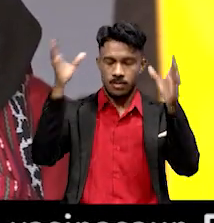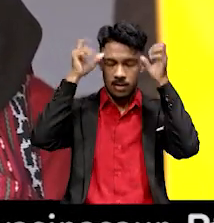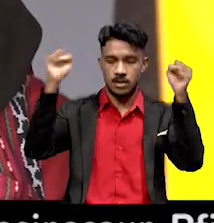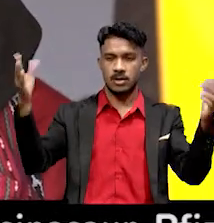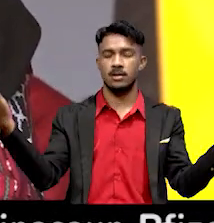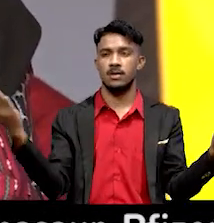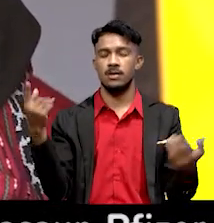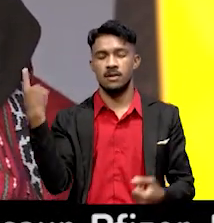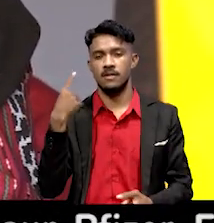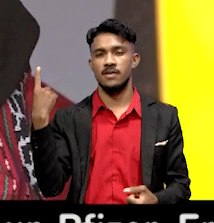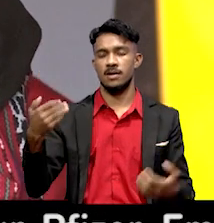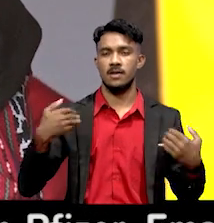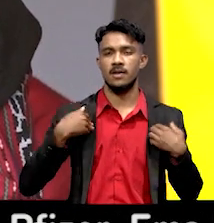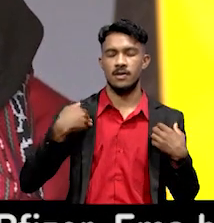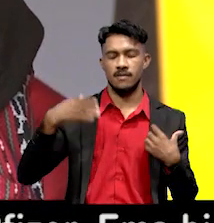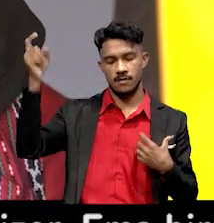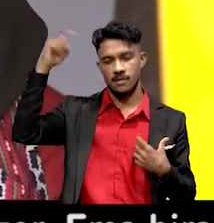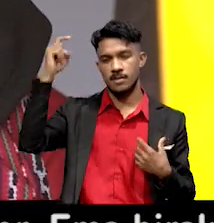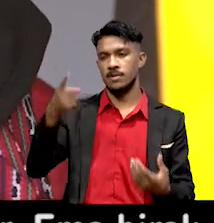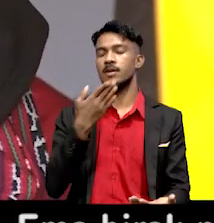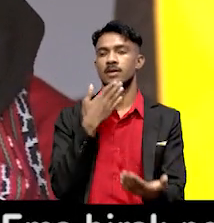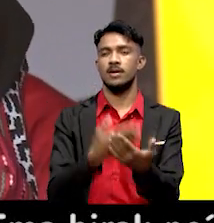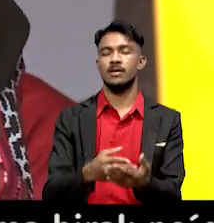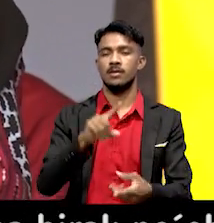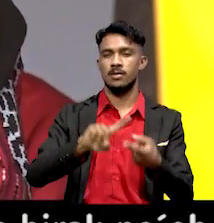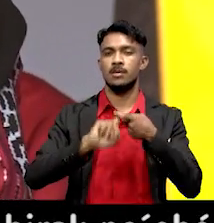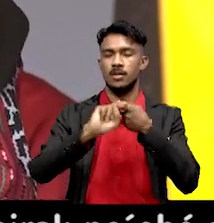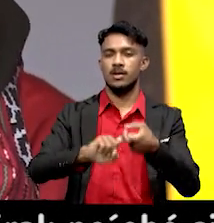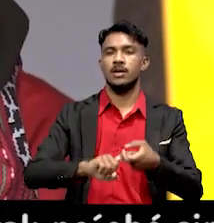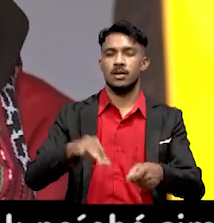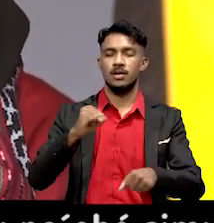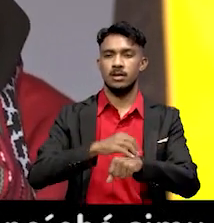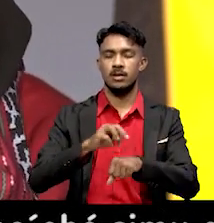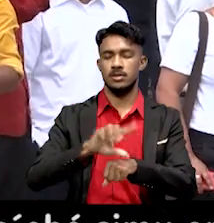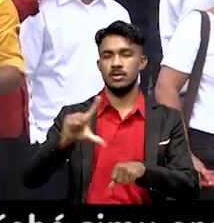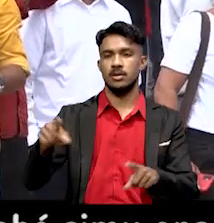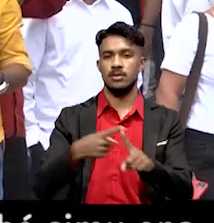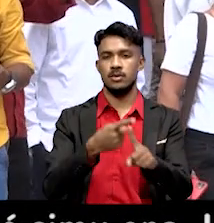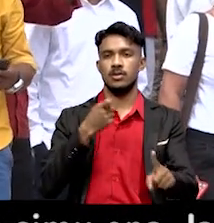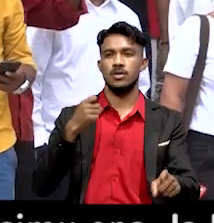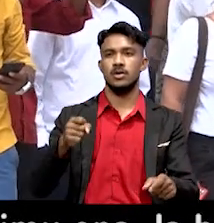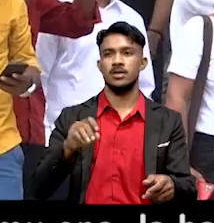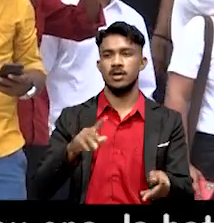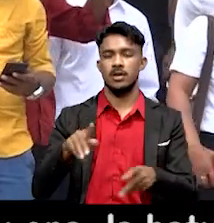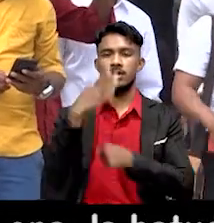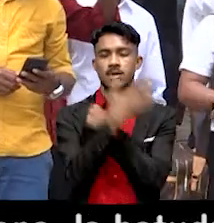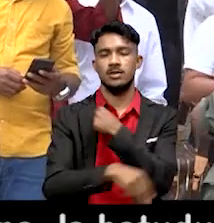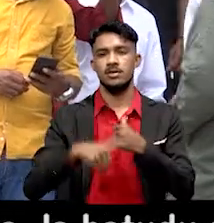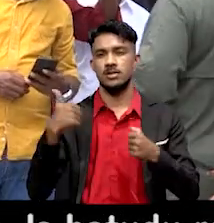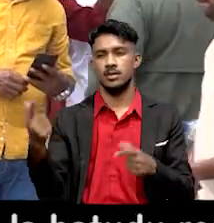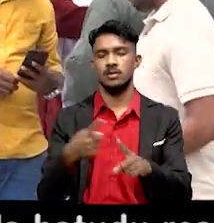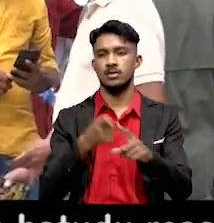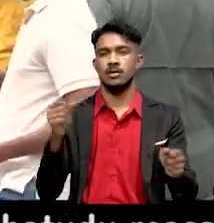iha conhecimento klean, kona ba relação internacional, tamba liu husi parceria bilateral no multilateral, ho